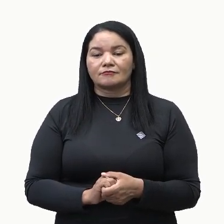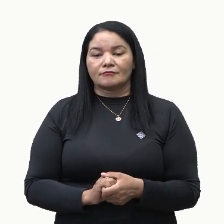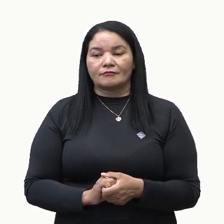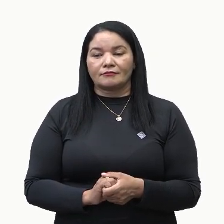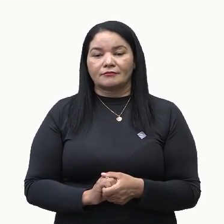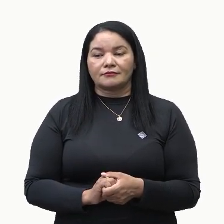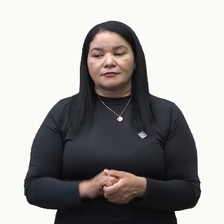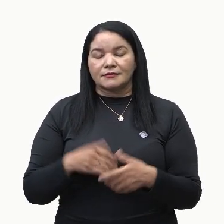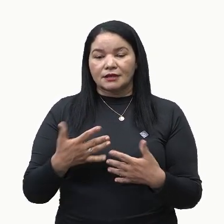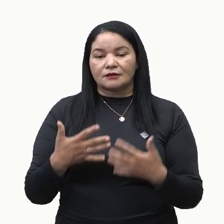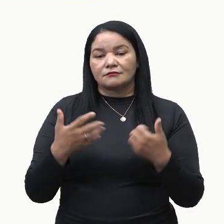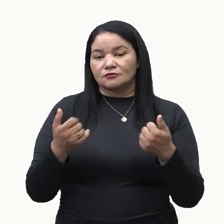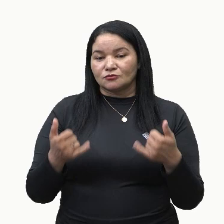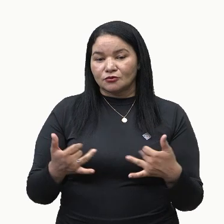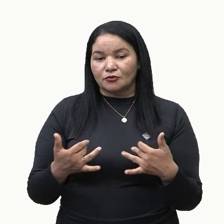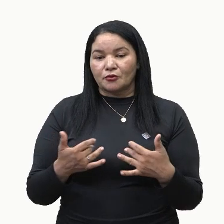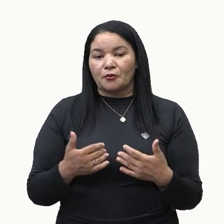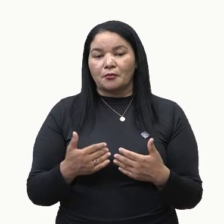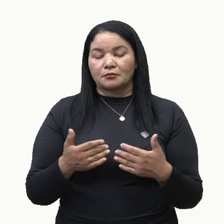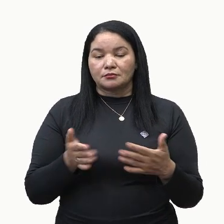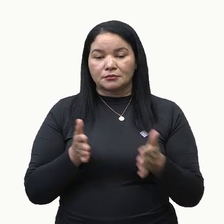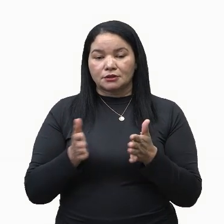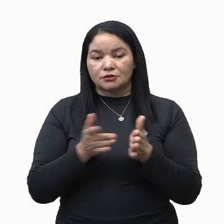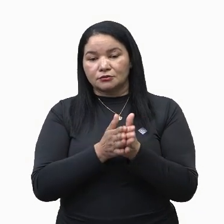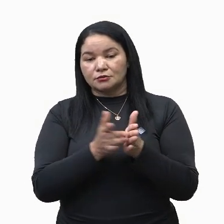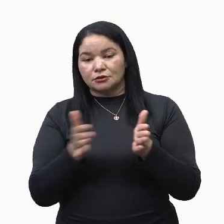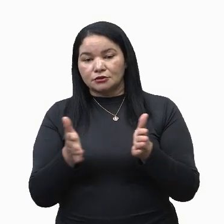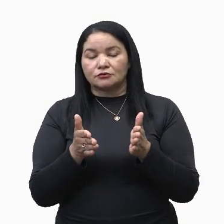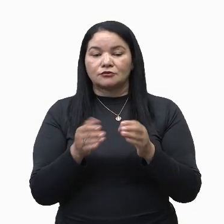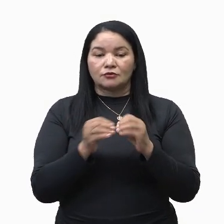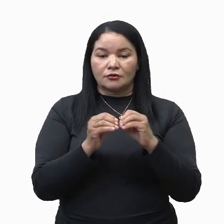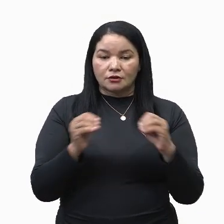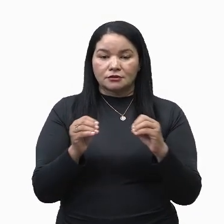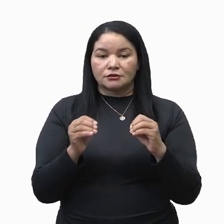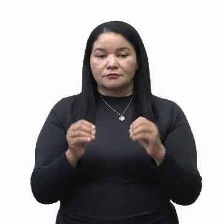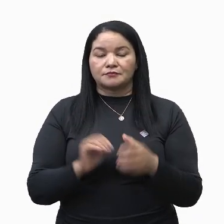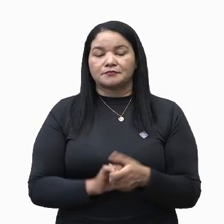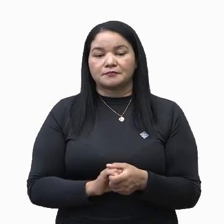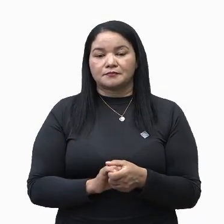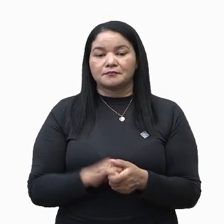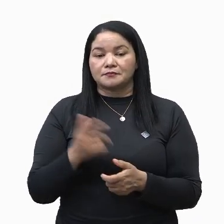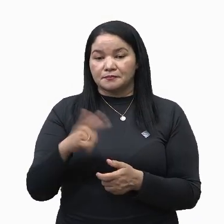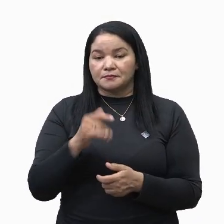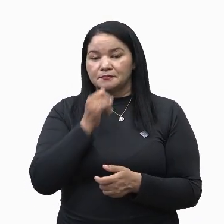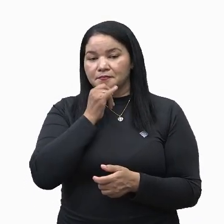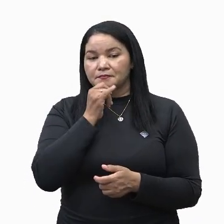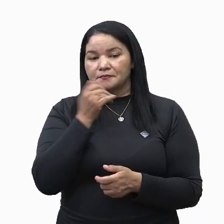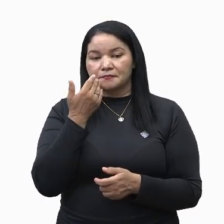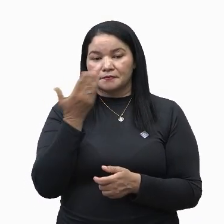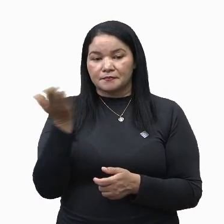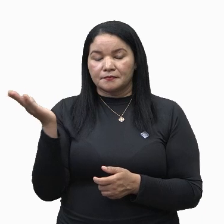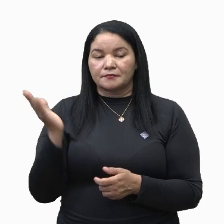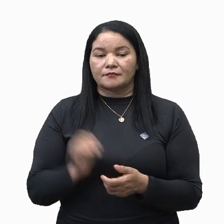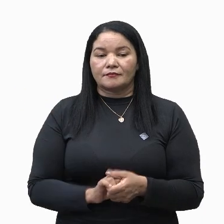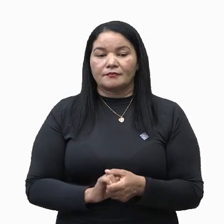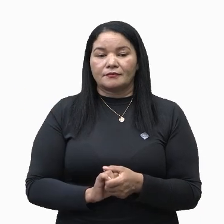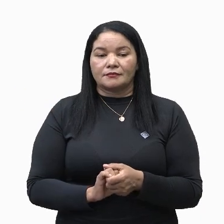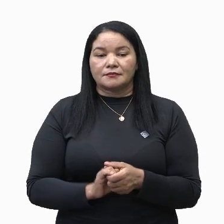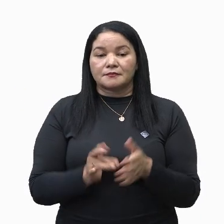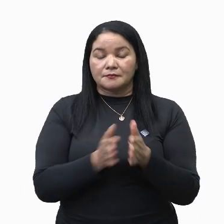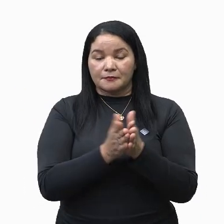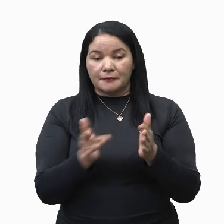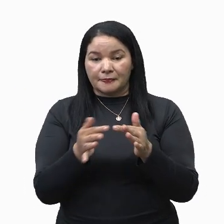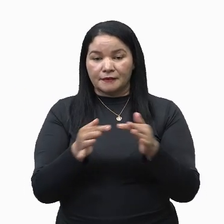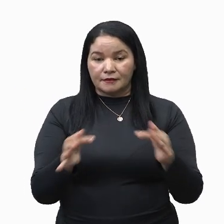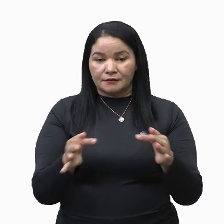Então falamos aí sobre período, oração. Temos ainda mais exemplos aqui, olha só. Então vamos lá. Período